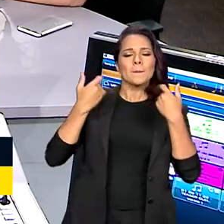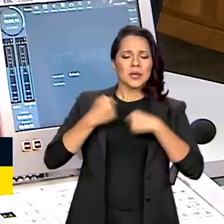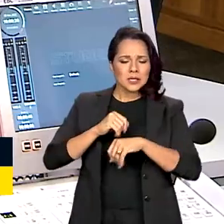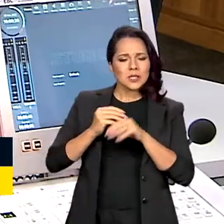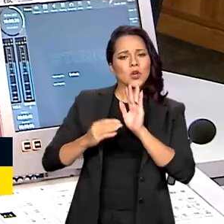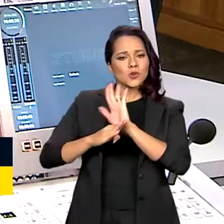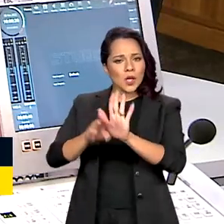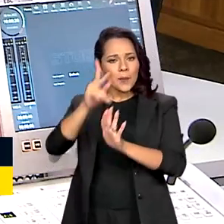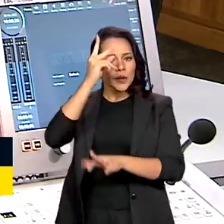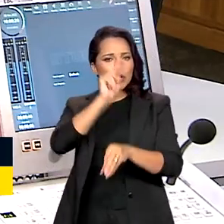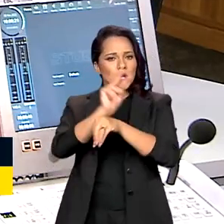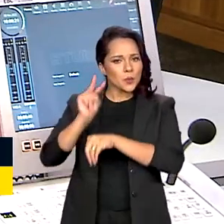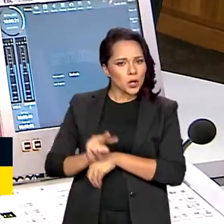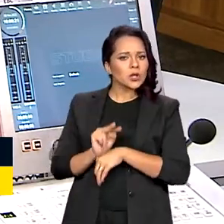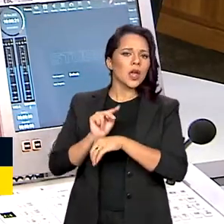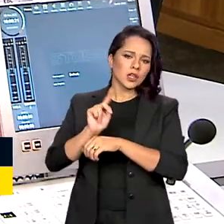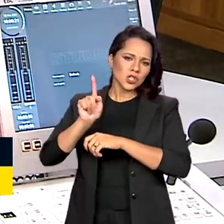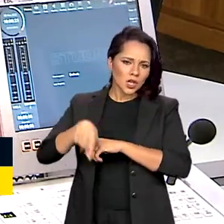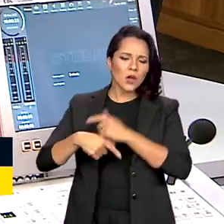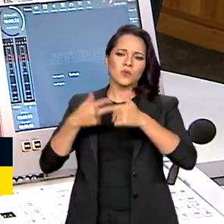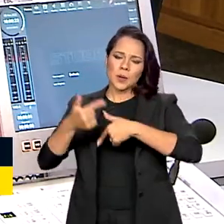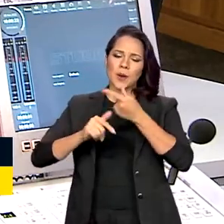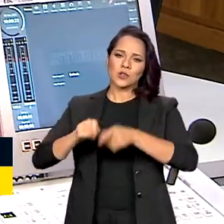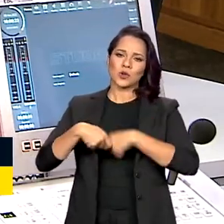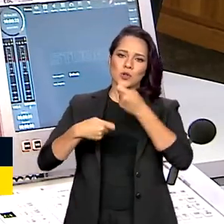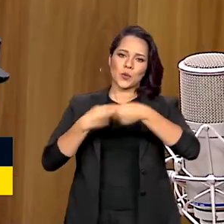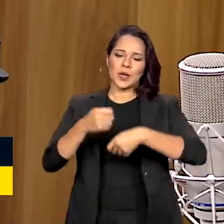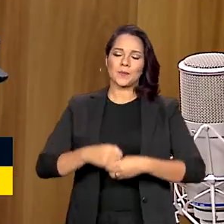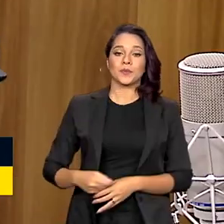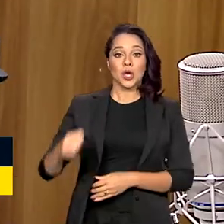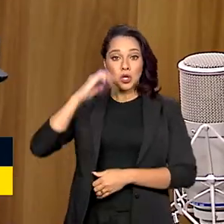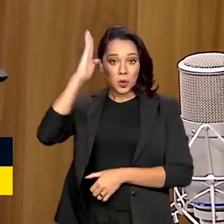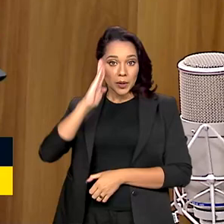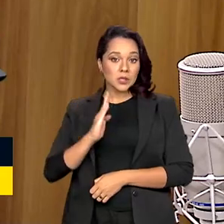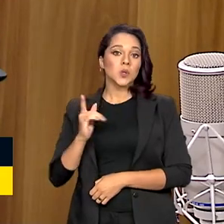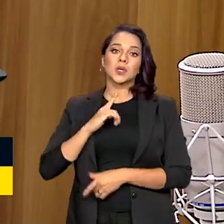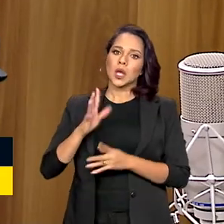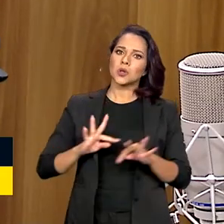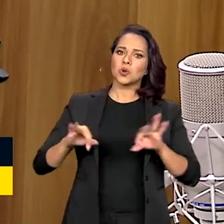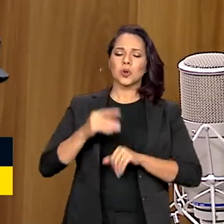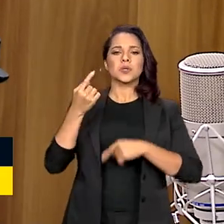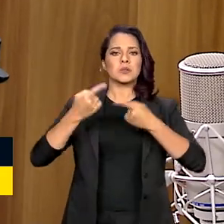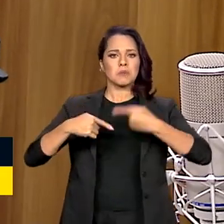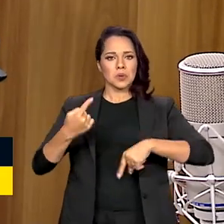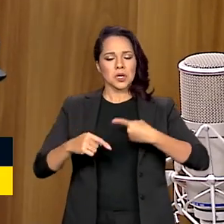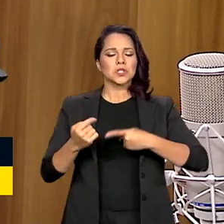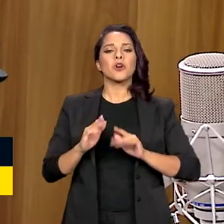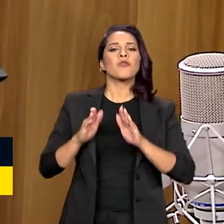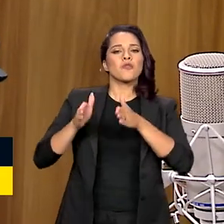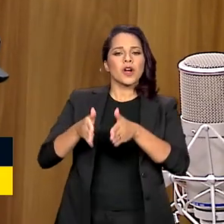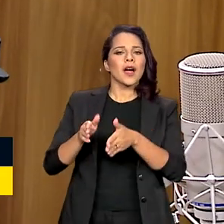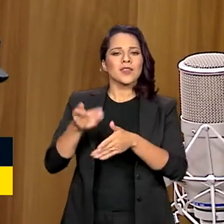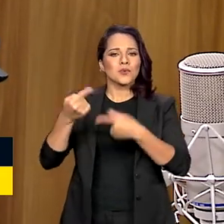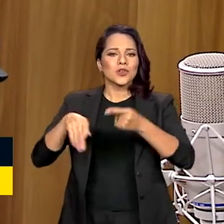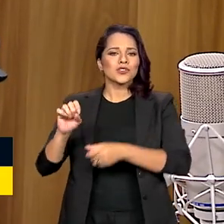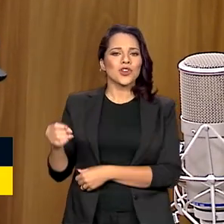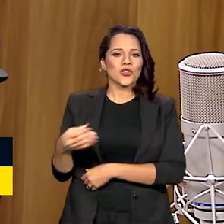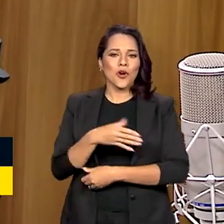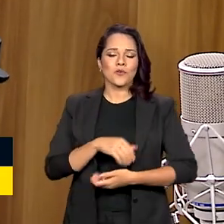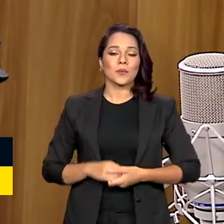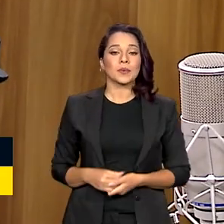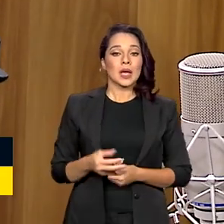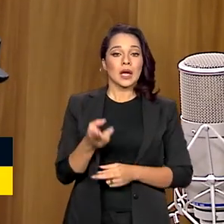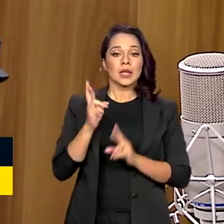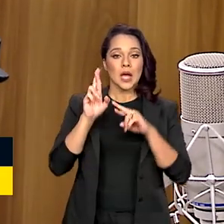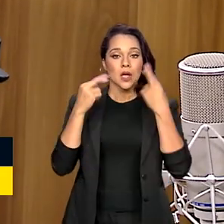e reconhecidas como uma atividade econômica. E o Brasil tem aí toda essa política bastante inovadora. E na última reunião